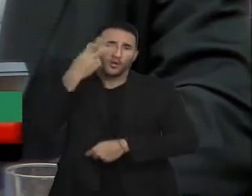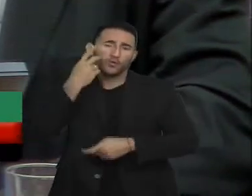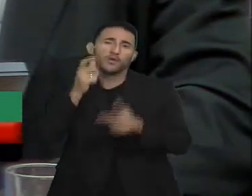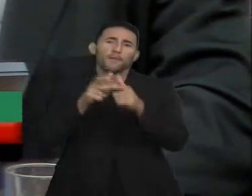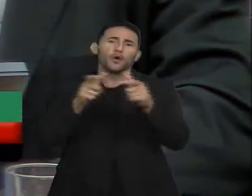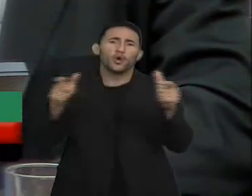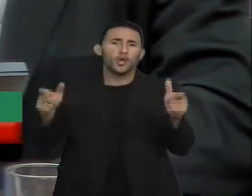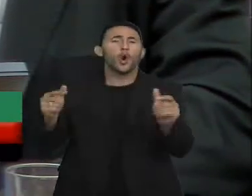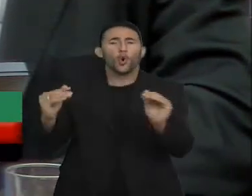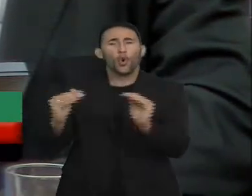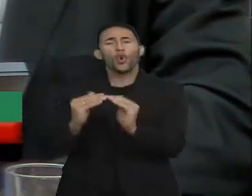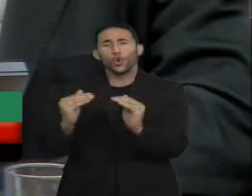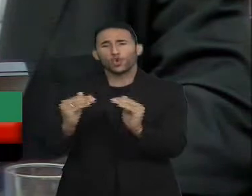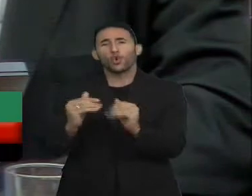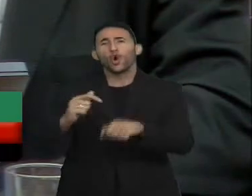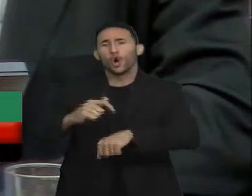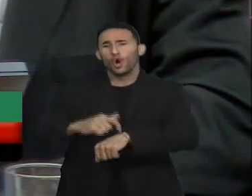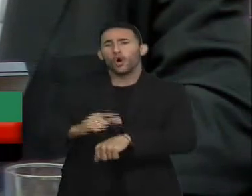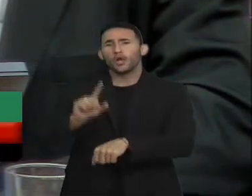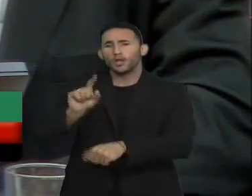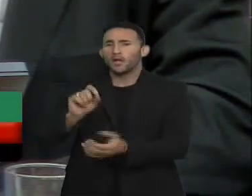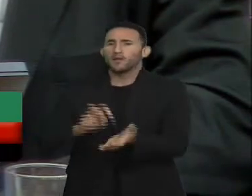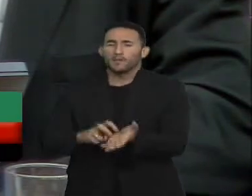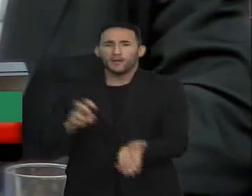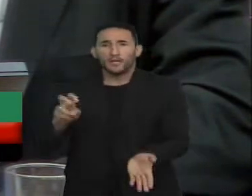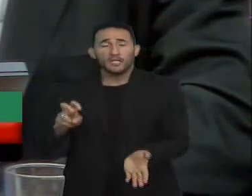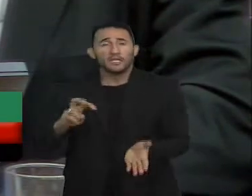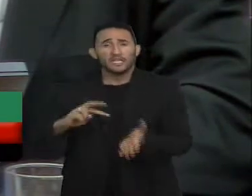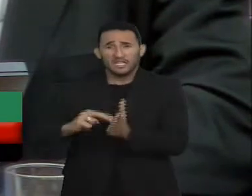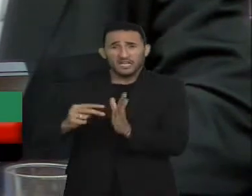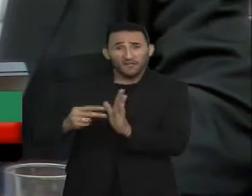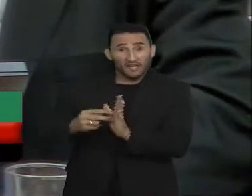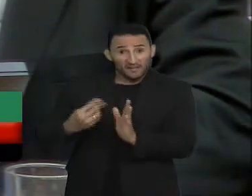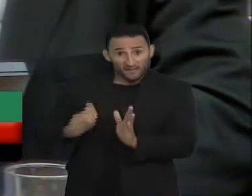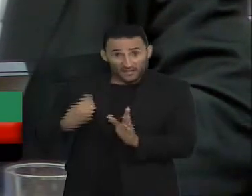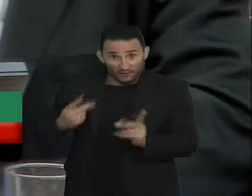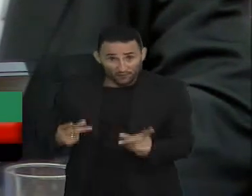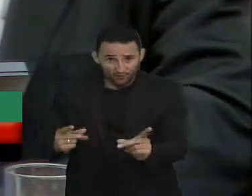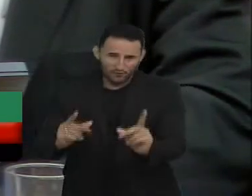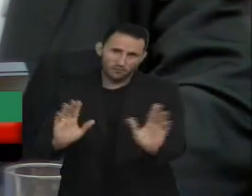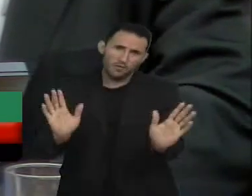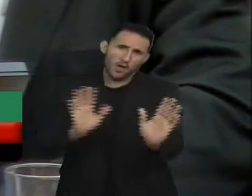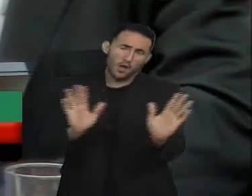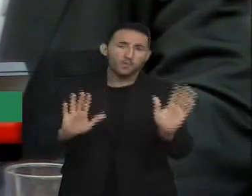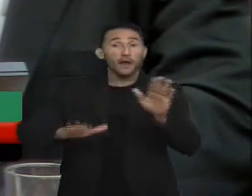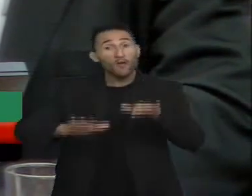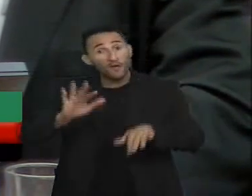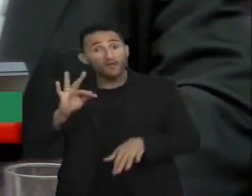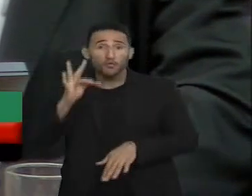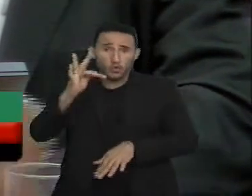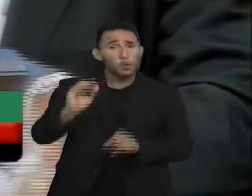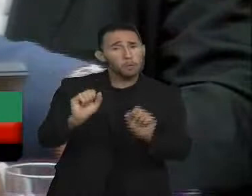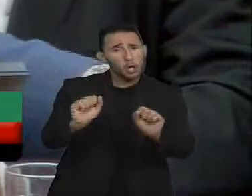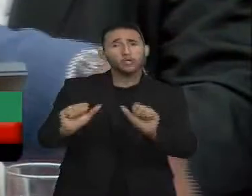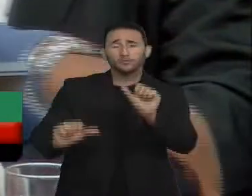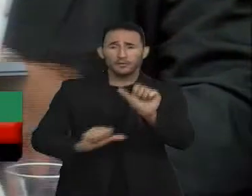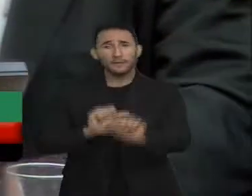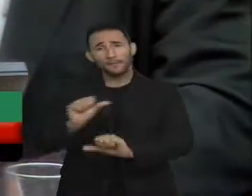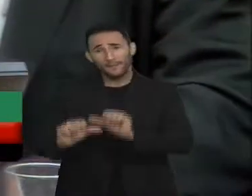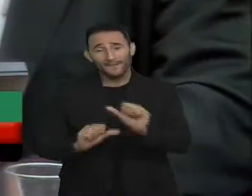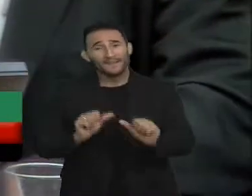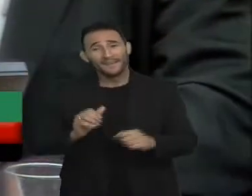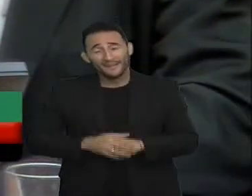optou para que esse horário. Isso não significa que fique para o resto da vida. Amanhã, depois, alguém possa mudar